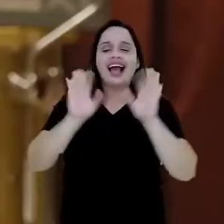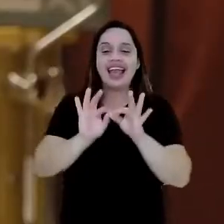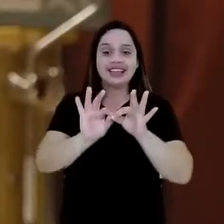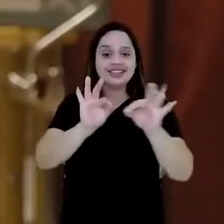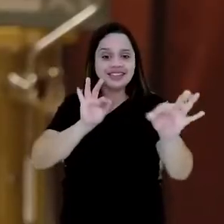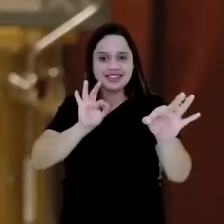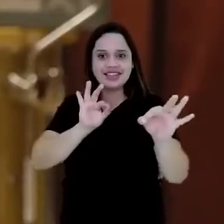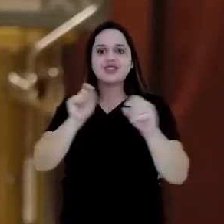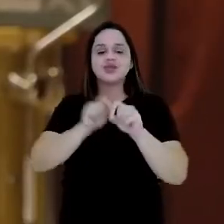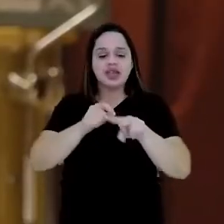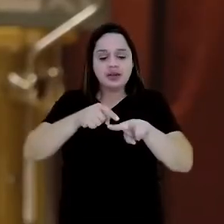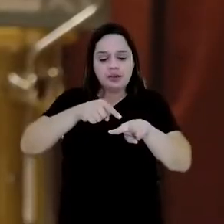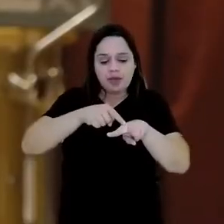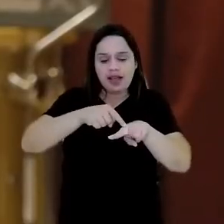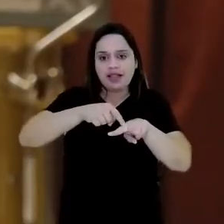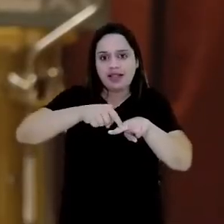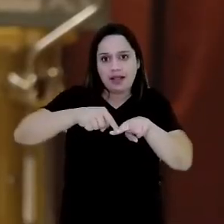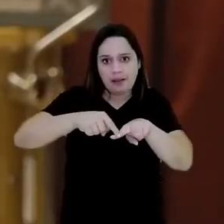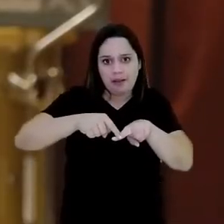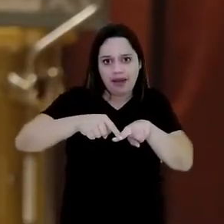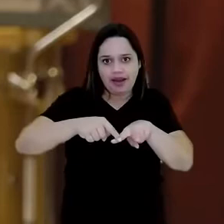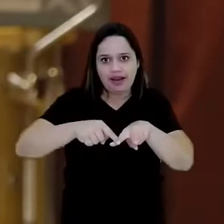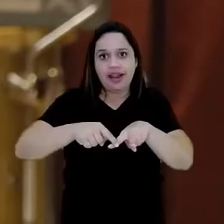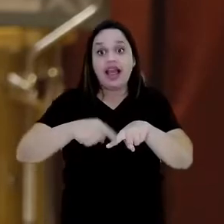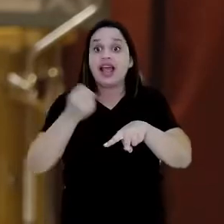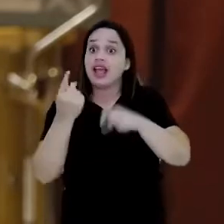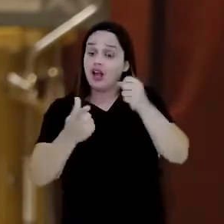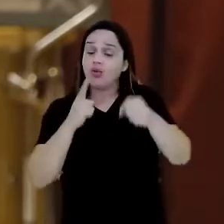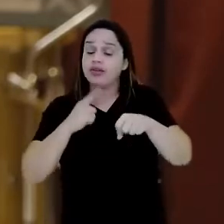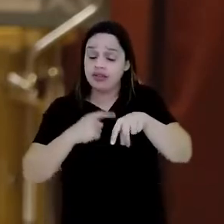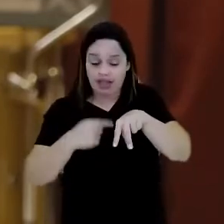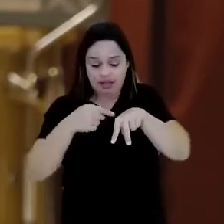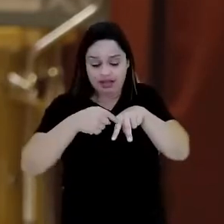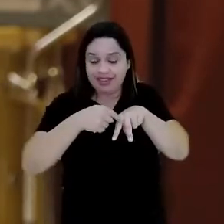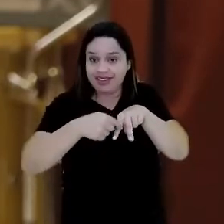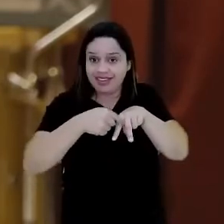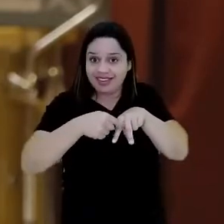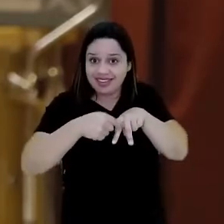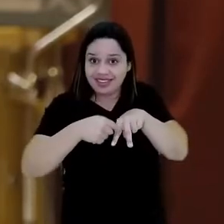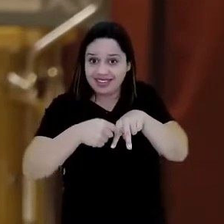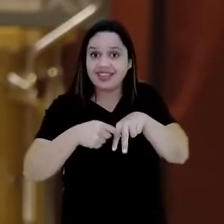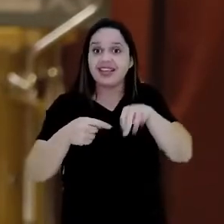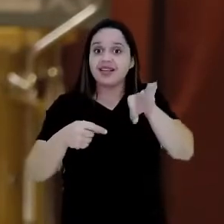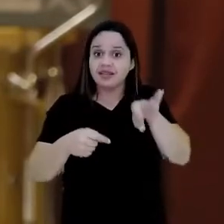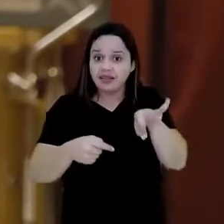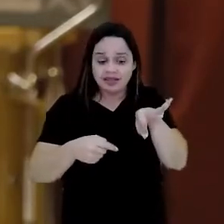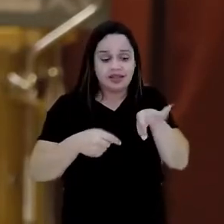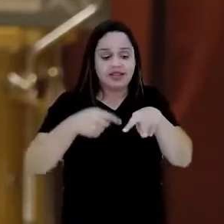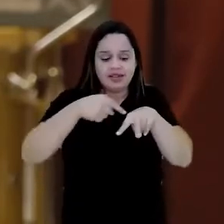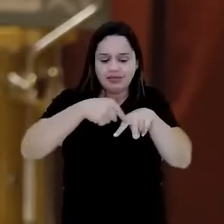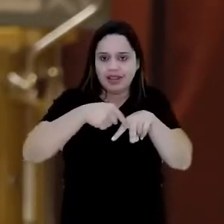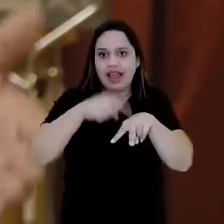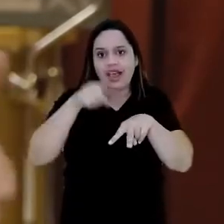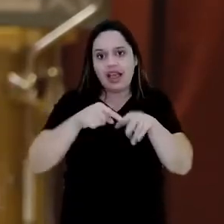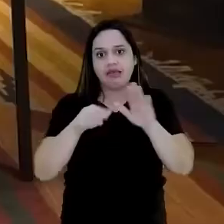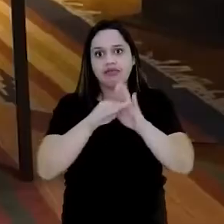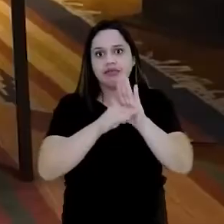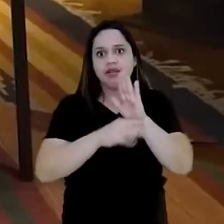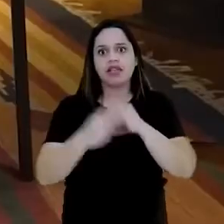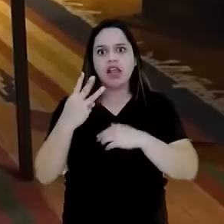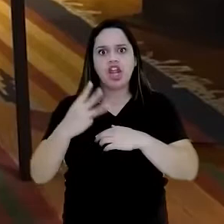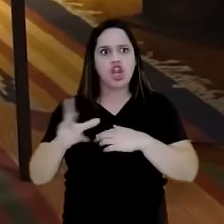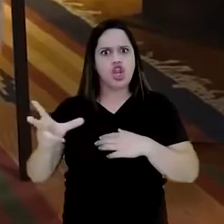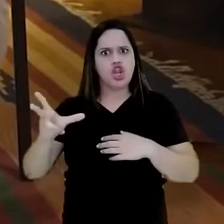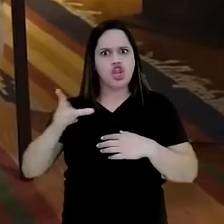e o filha a distância do Meio até a perna entendeu céu e algumas que chegam até a perna chega encostar na perna a gente da